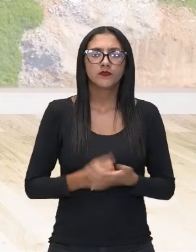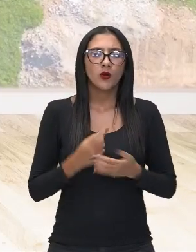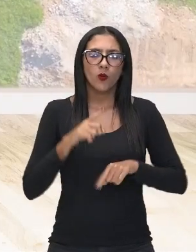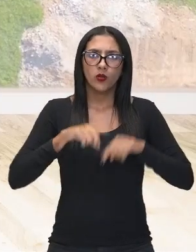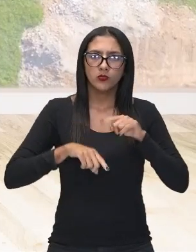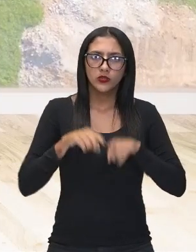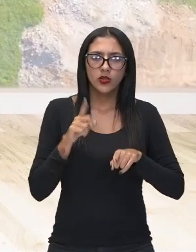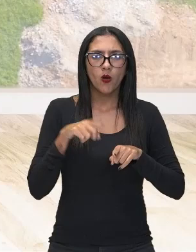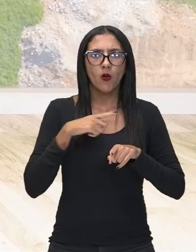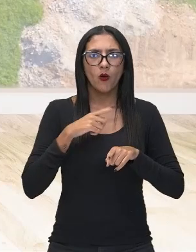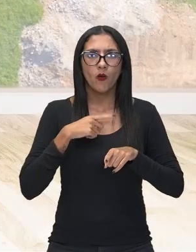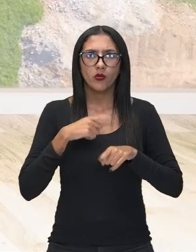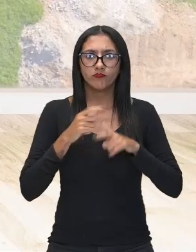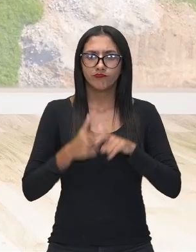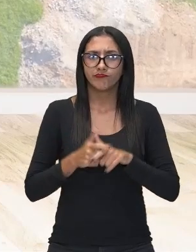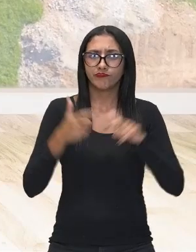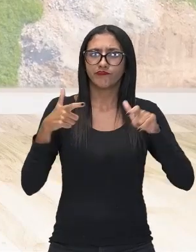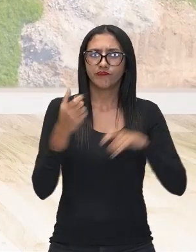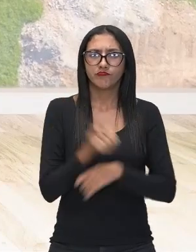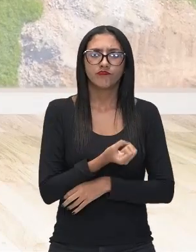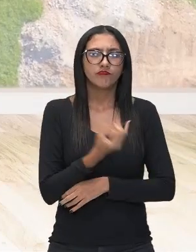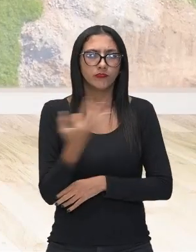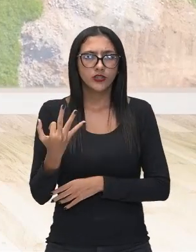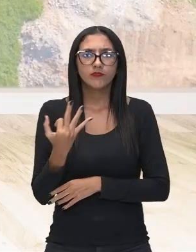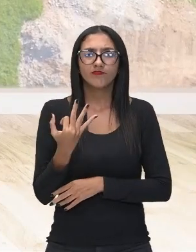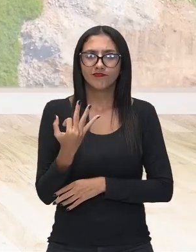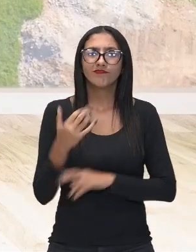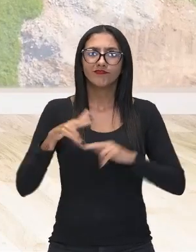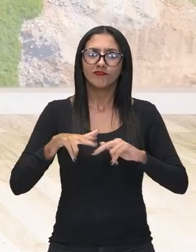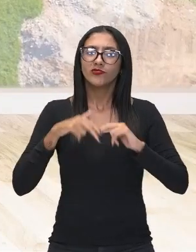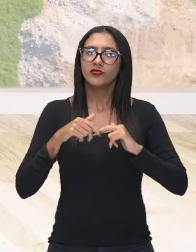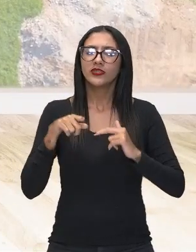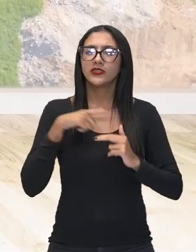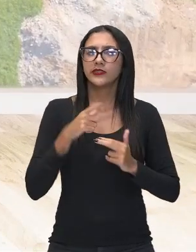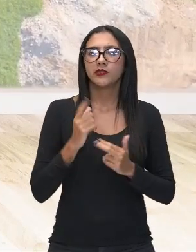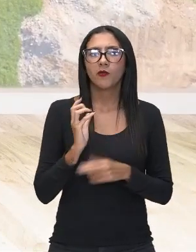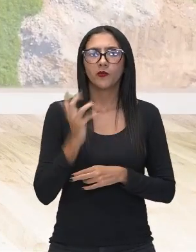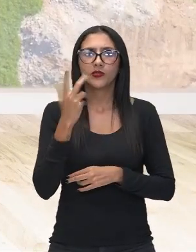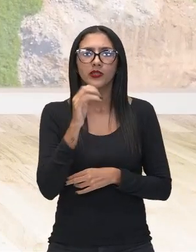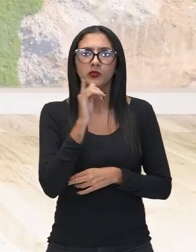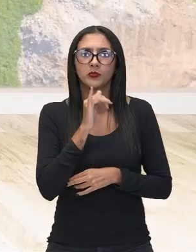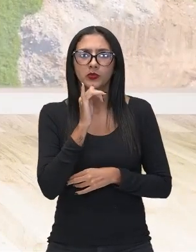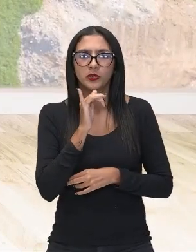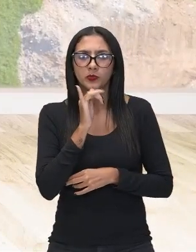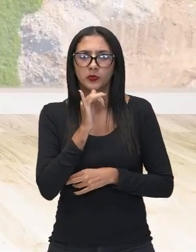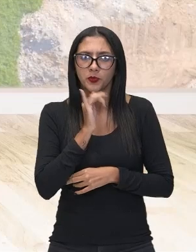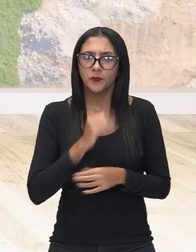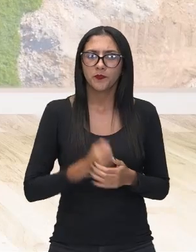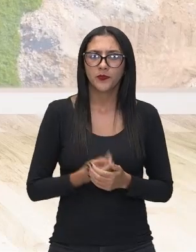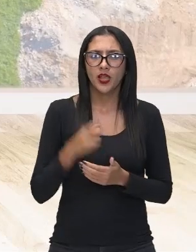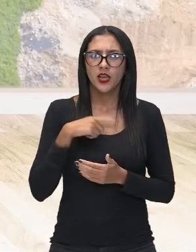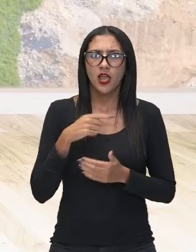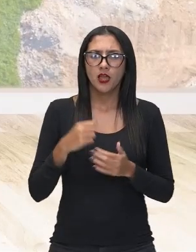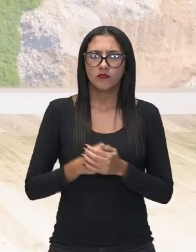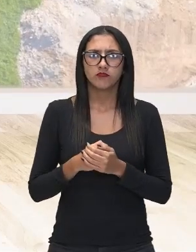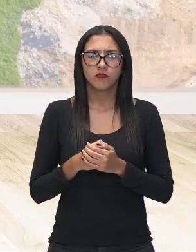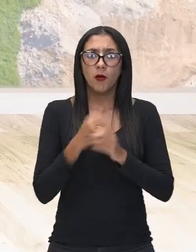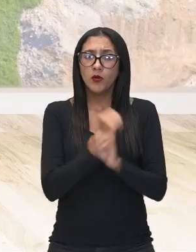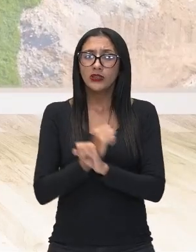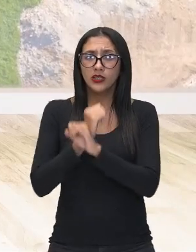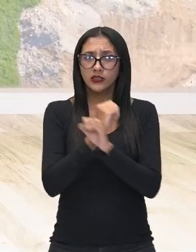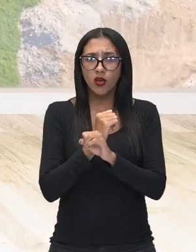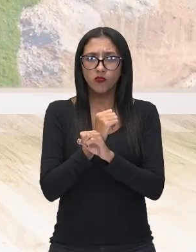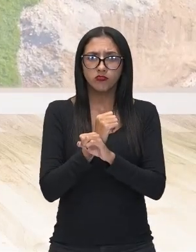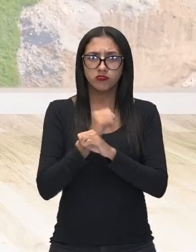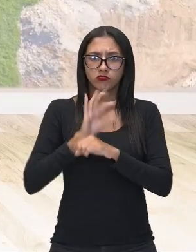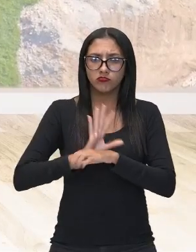aumentam de uma maneira excessiva que acabam provocando uma espécie de cortina ali na superfície da água.